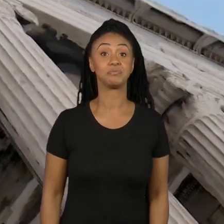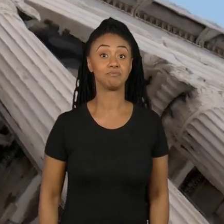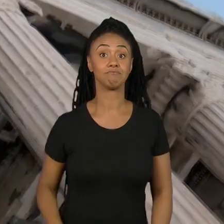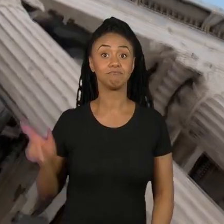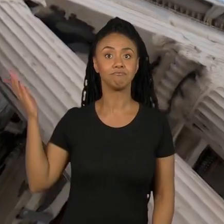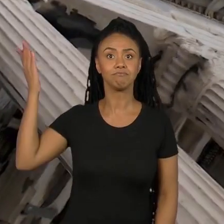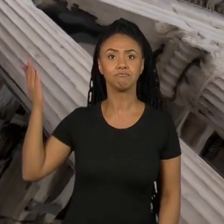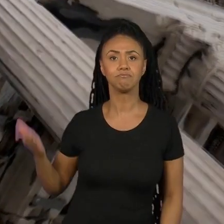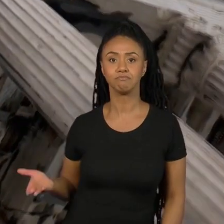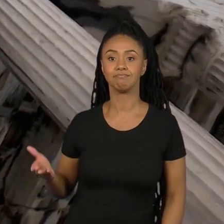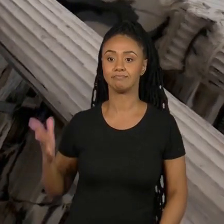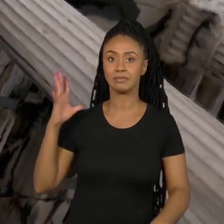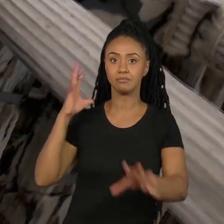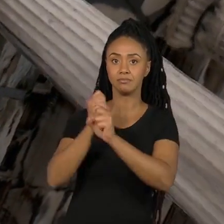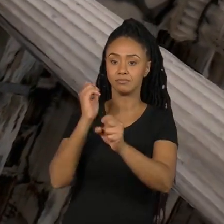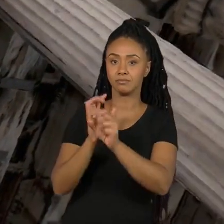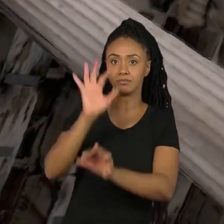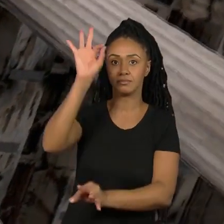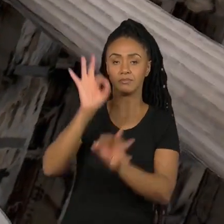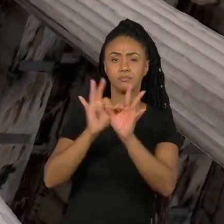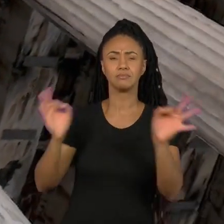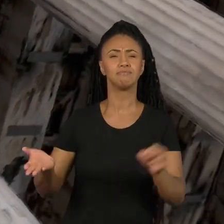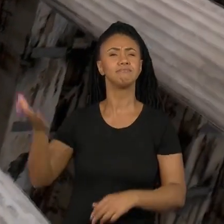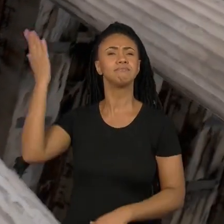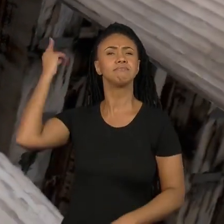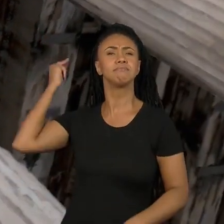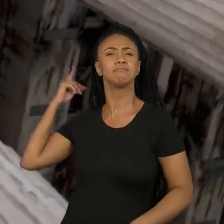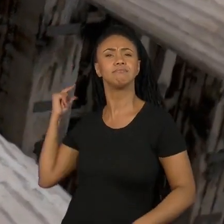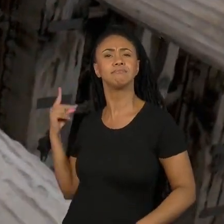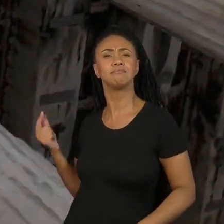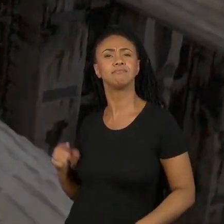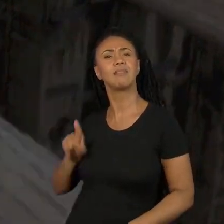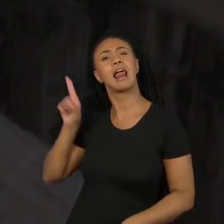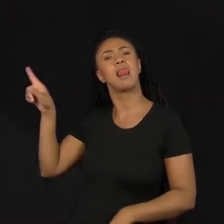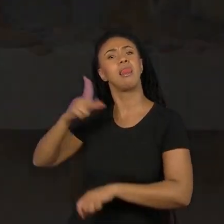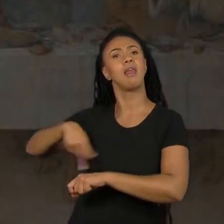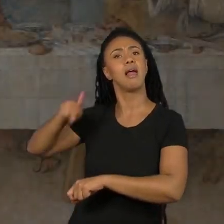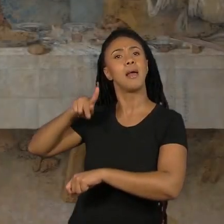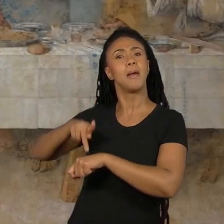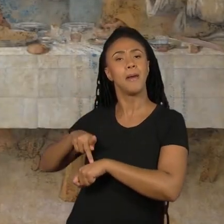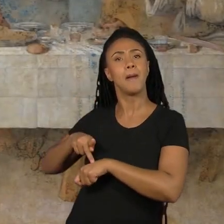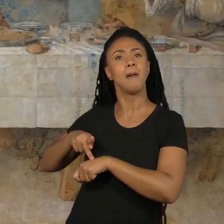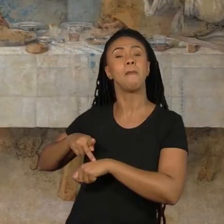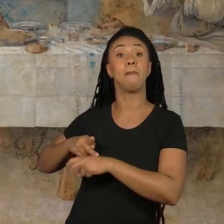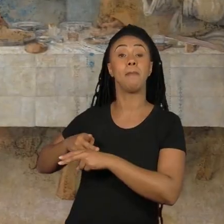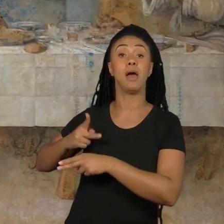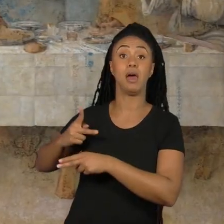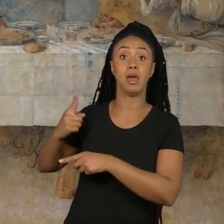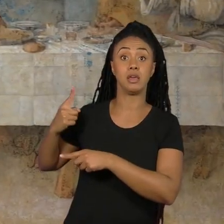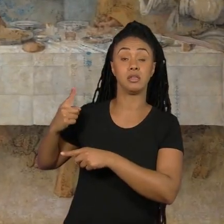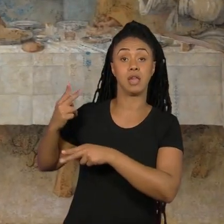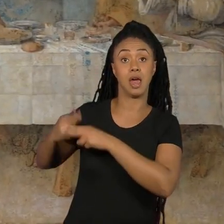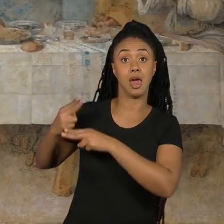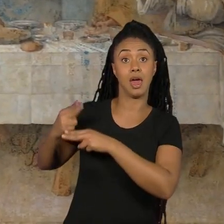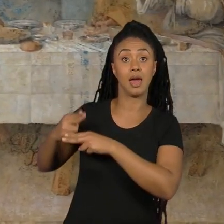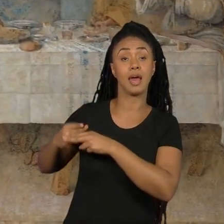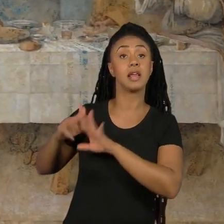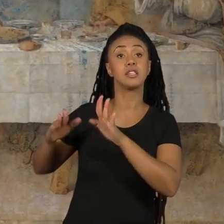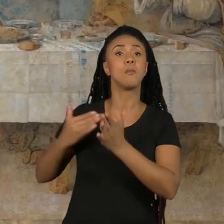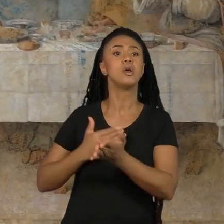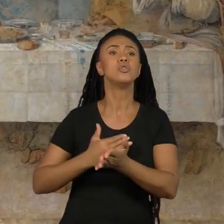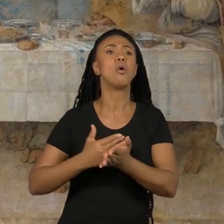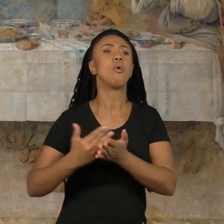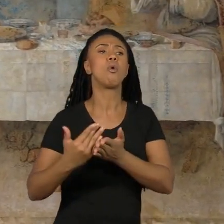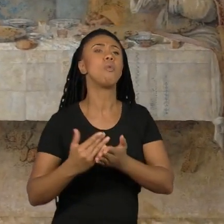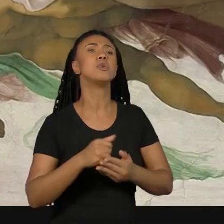Essa proporção foi estudada na Grécia Antiga, mas popularizou-se no Renascimento, quando artistas como o próprio